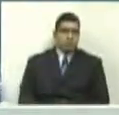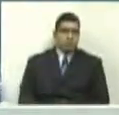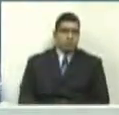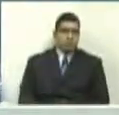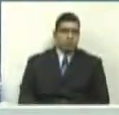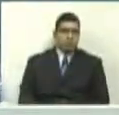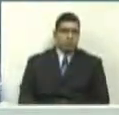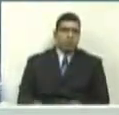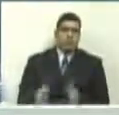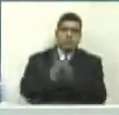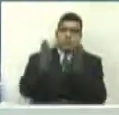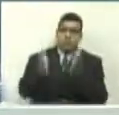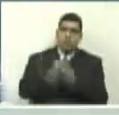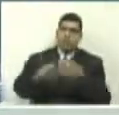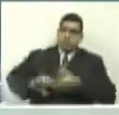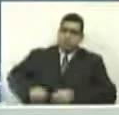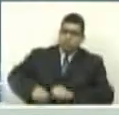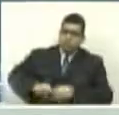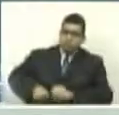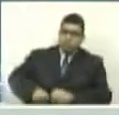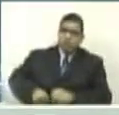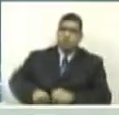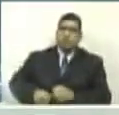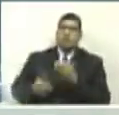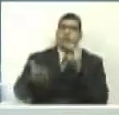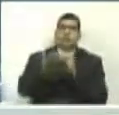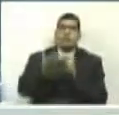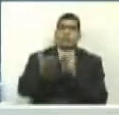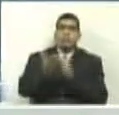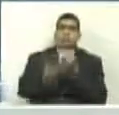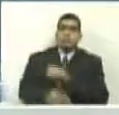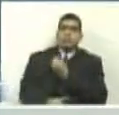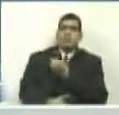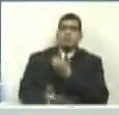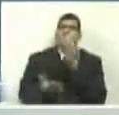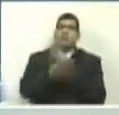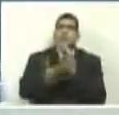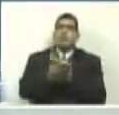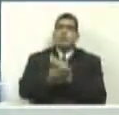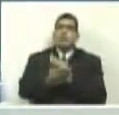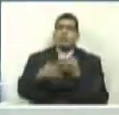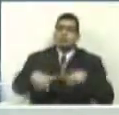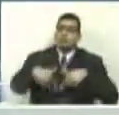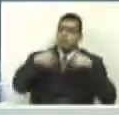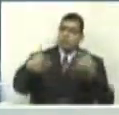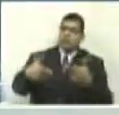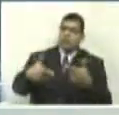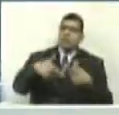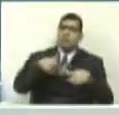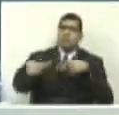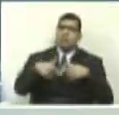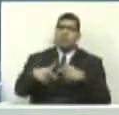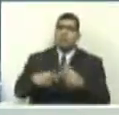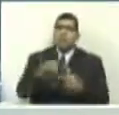Custo da miséria, da fome, da falta de esperança, da falta de oportunidade,